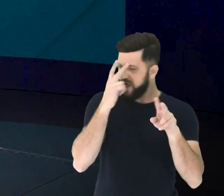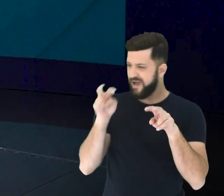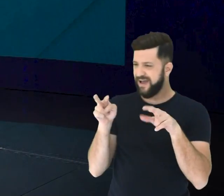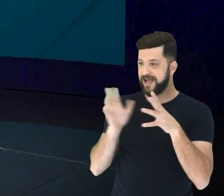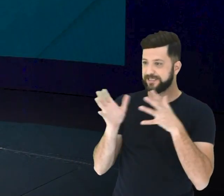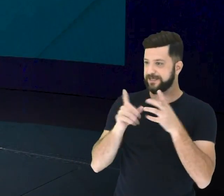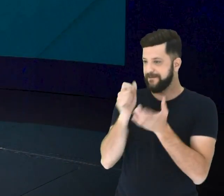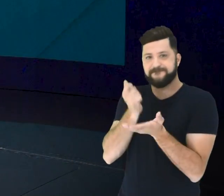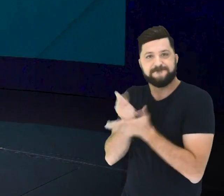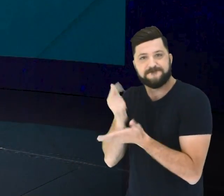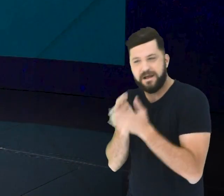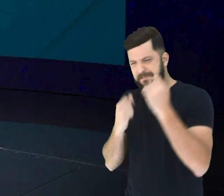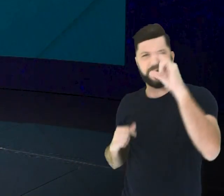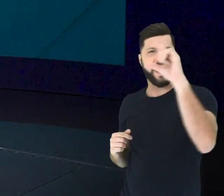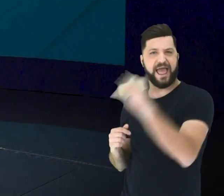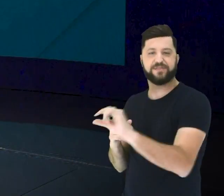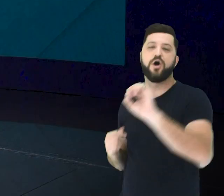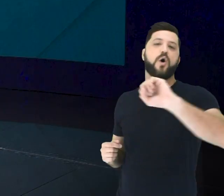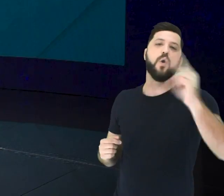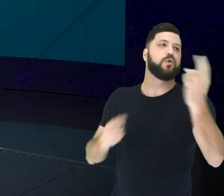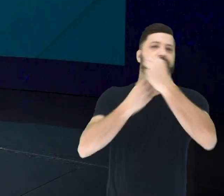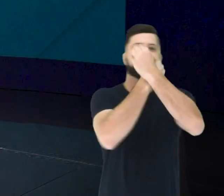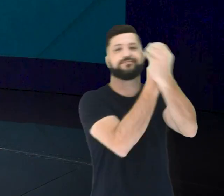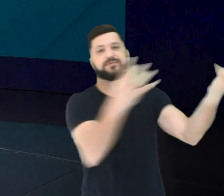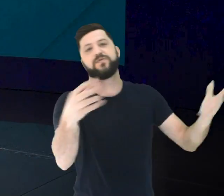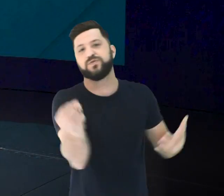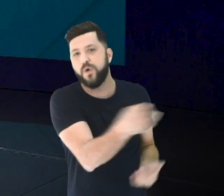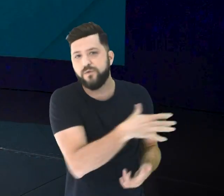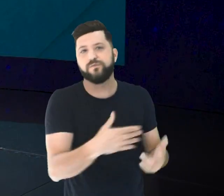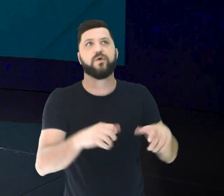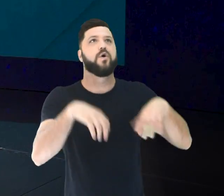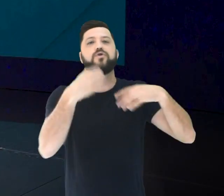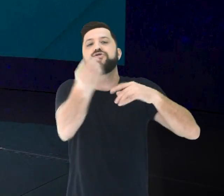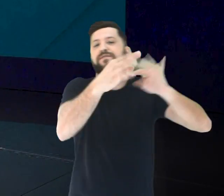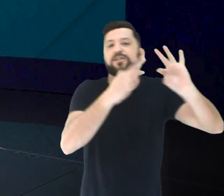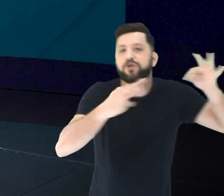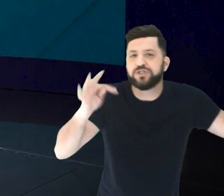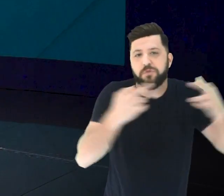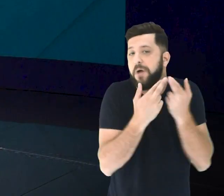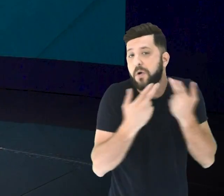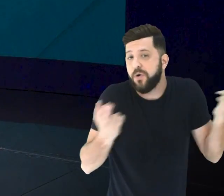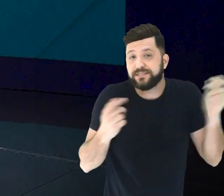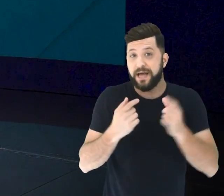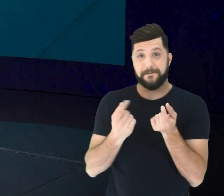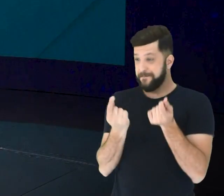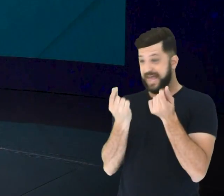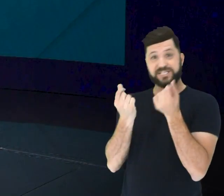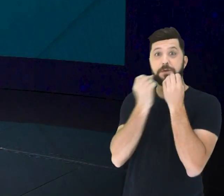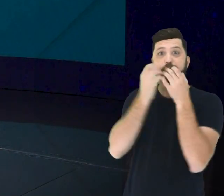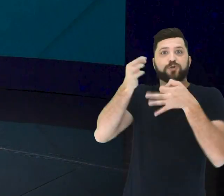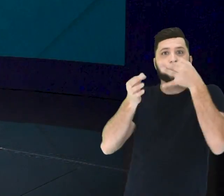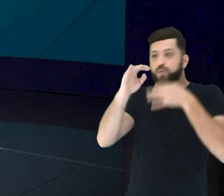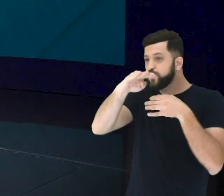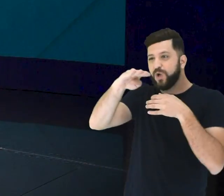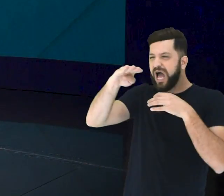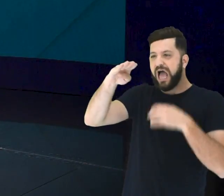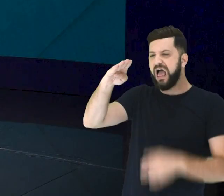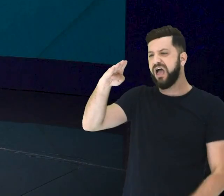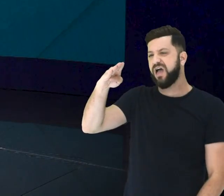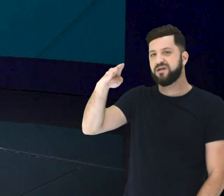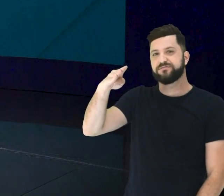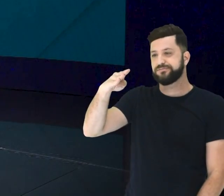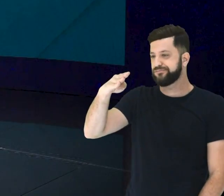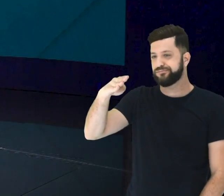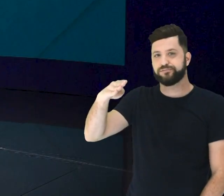tem no mercado ou pela entrada de algum lote de algum outro Player que não tava dando tá Por algum motivo aquele preço deixou tem um preço justo virar um preço